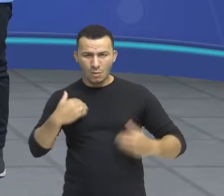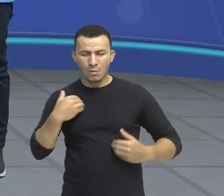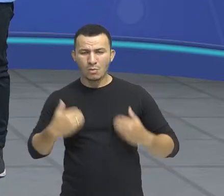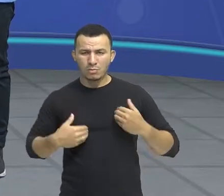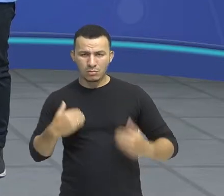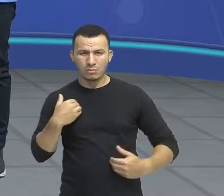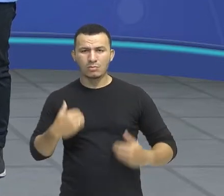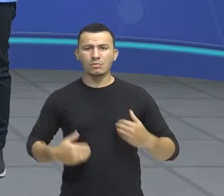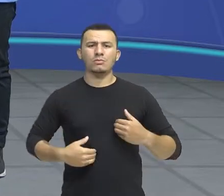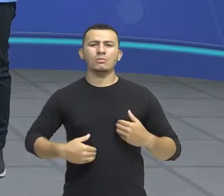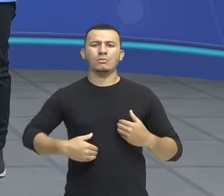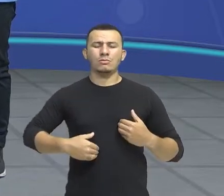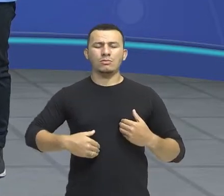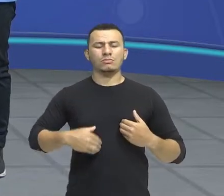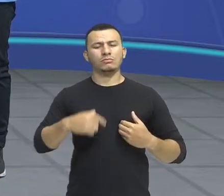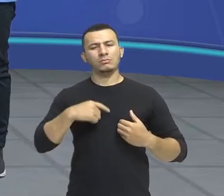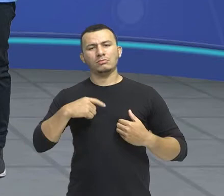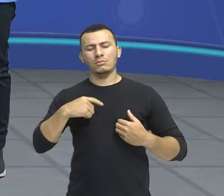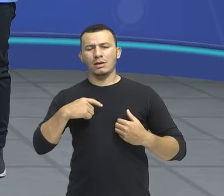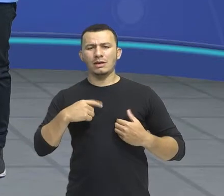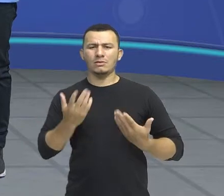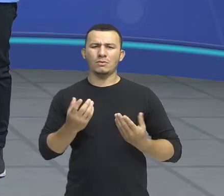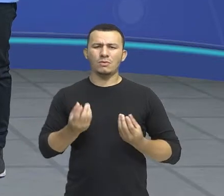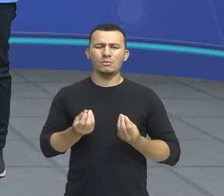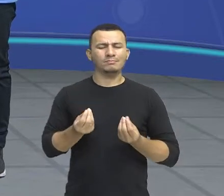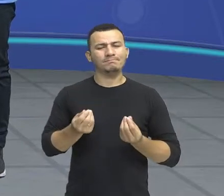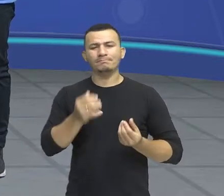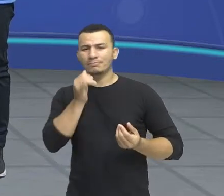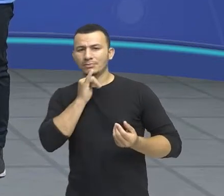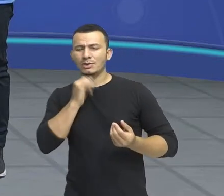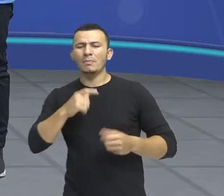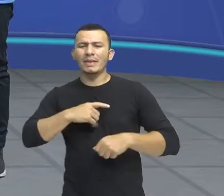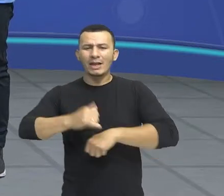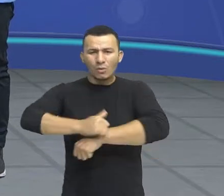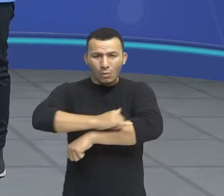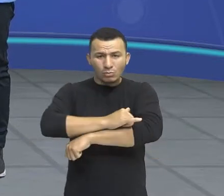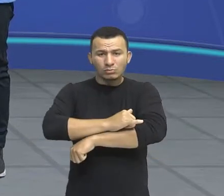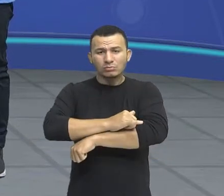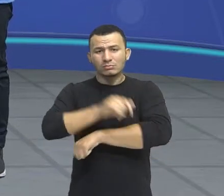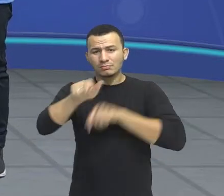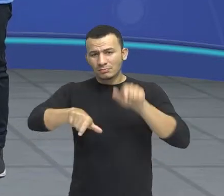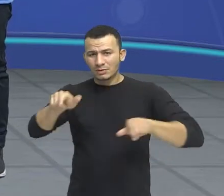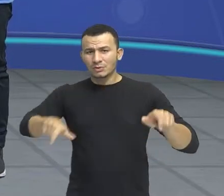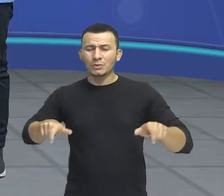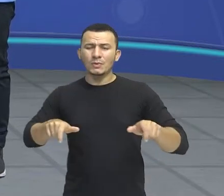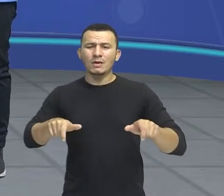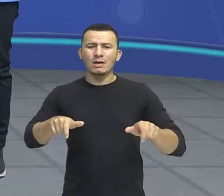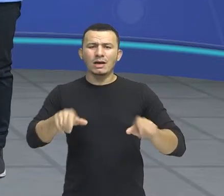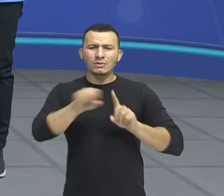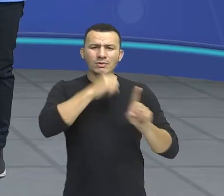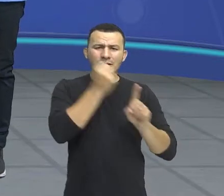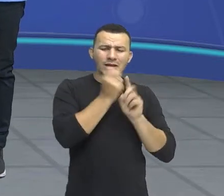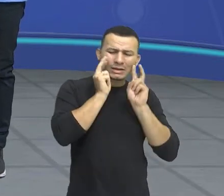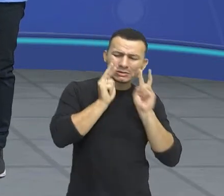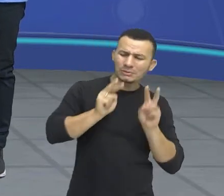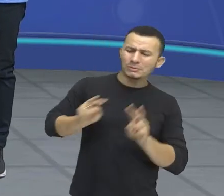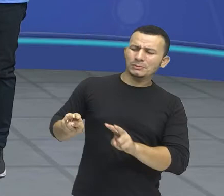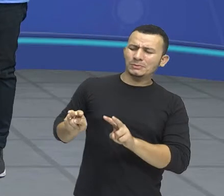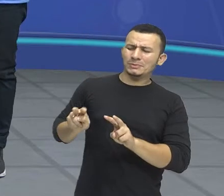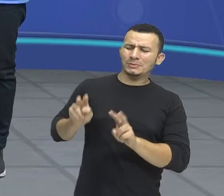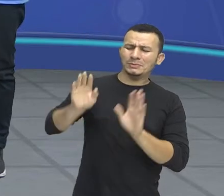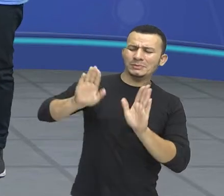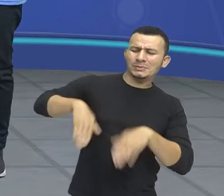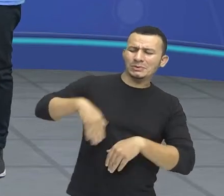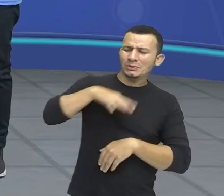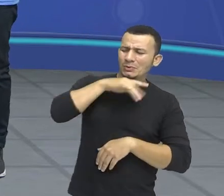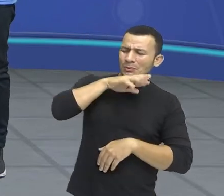corporal muito denso, né, com muita gordura, acaba sendo visto de uma forma ruim,